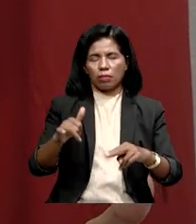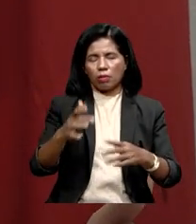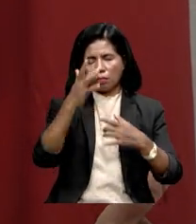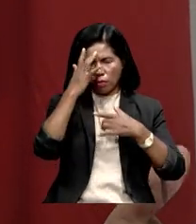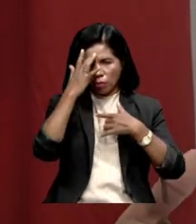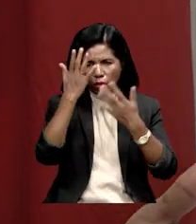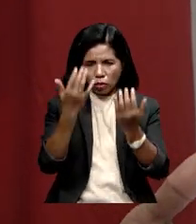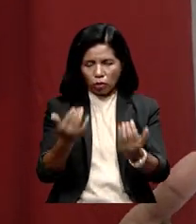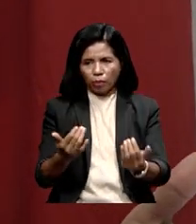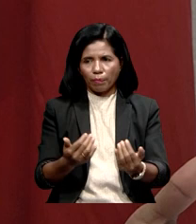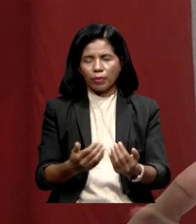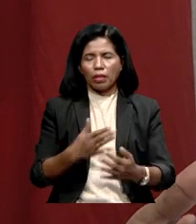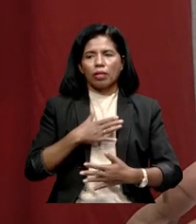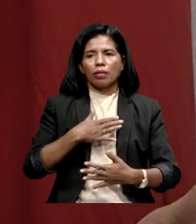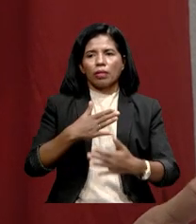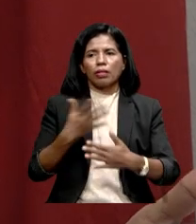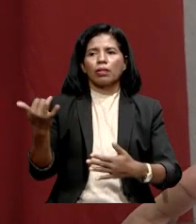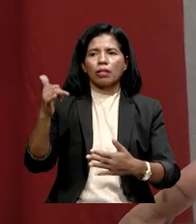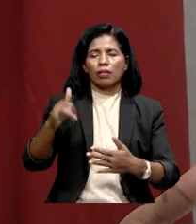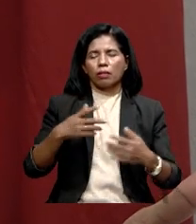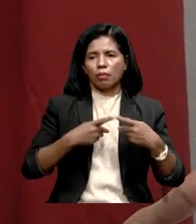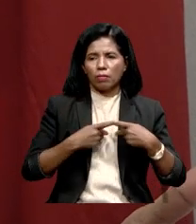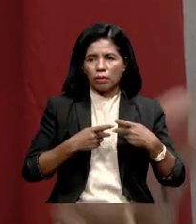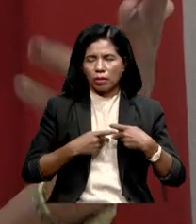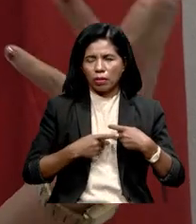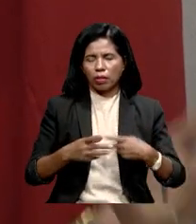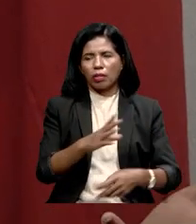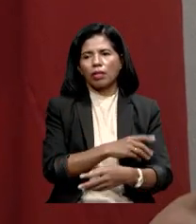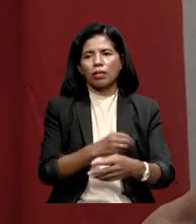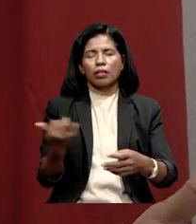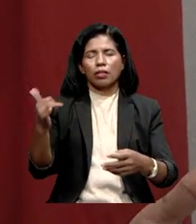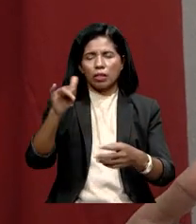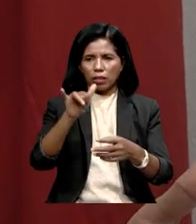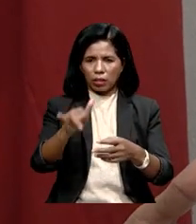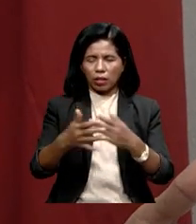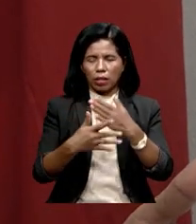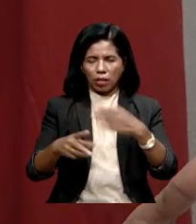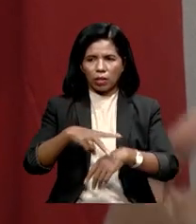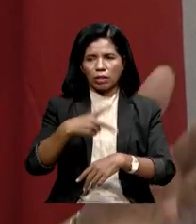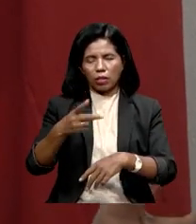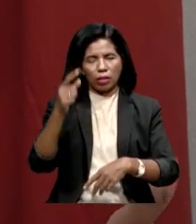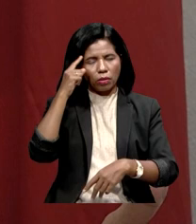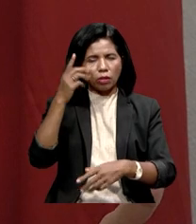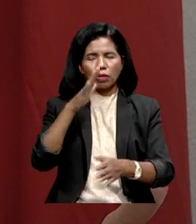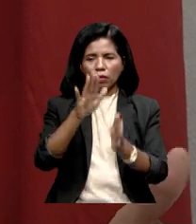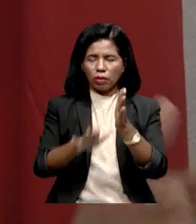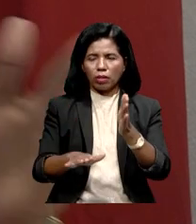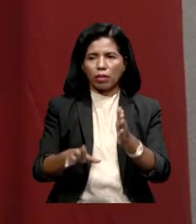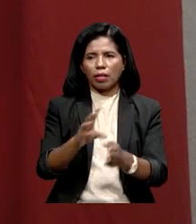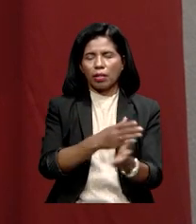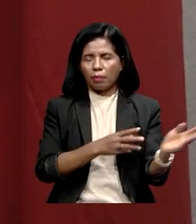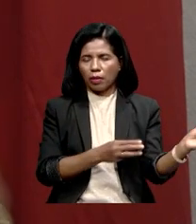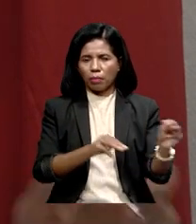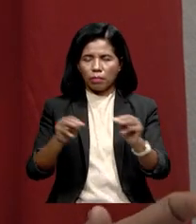grave, isso, boa, se não vírus mata moras, rão, faca, se ela não vê uma cirurgia que se dará nem tu, nem nível de consciência menos, a mim muda